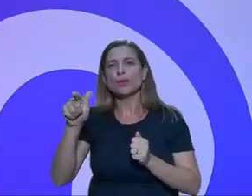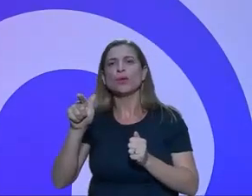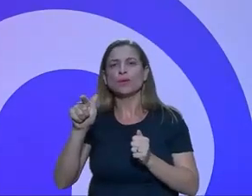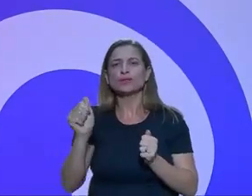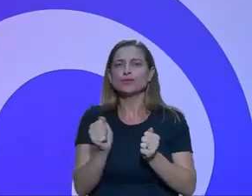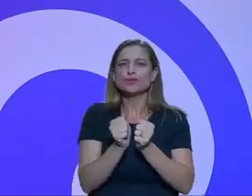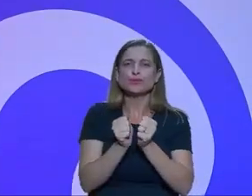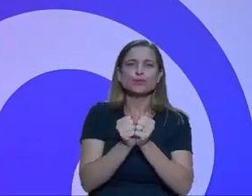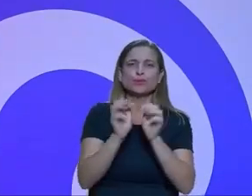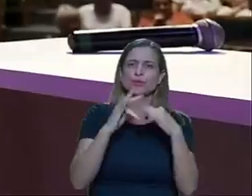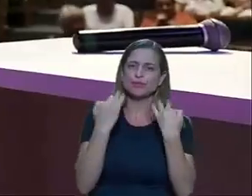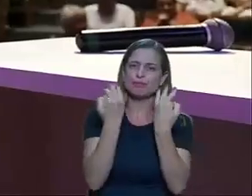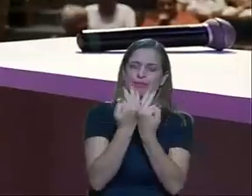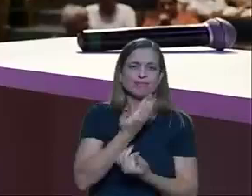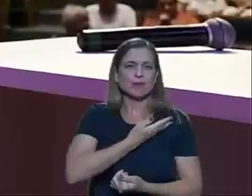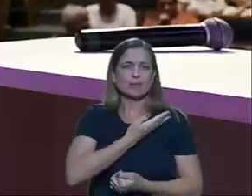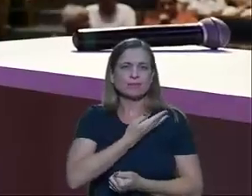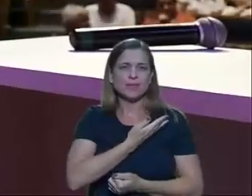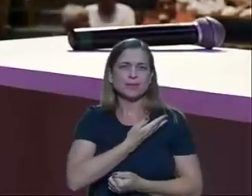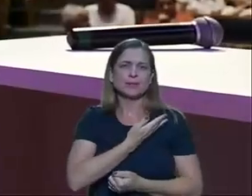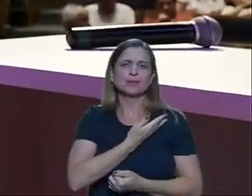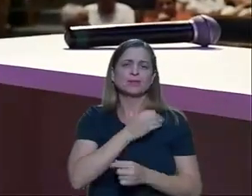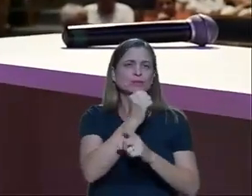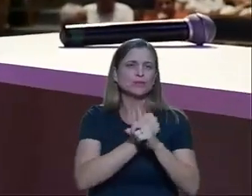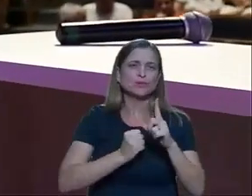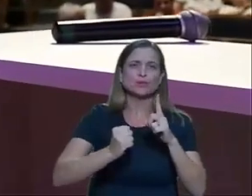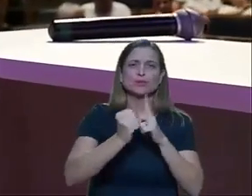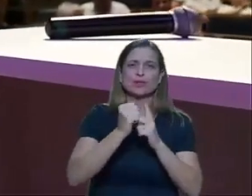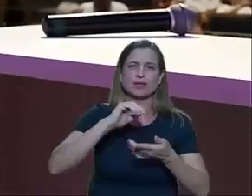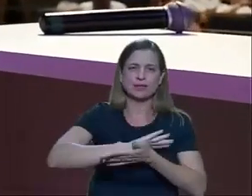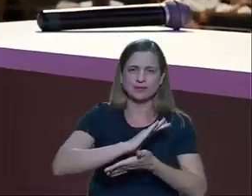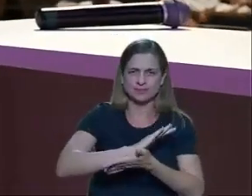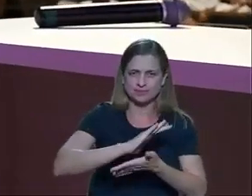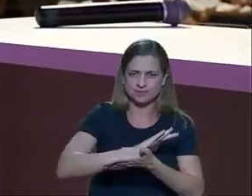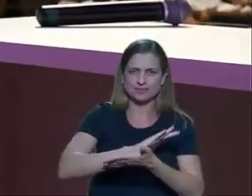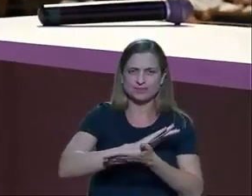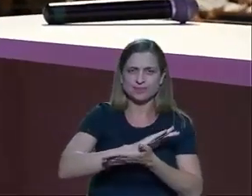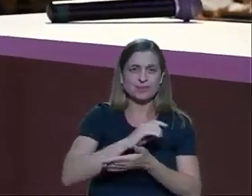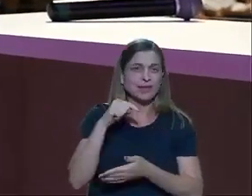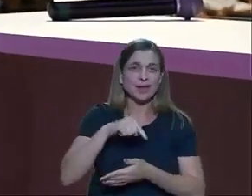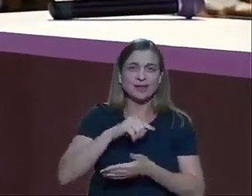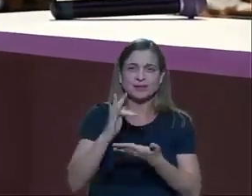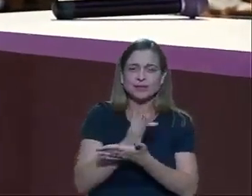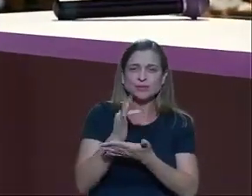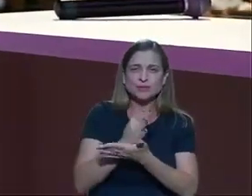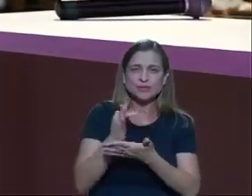à sua família, aos seus amigos, à sociedade araxaense, para aqui no FLIA